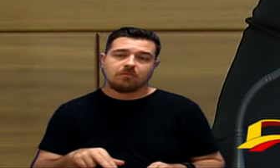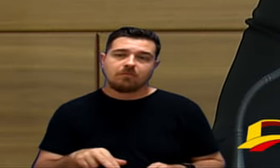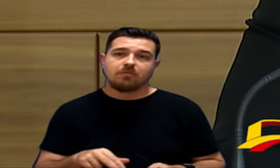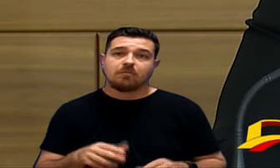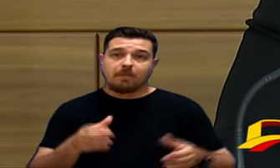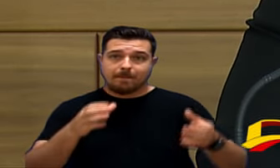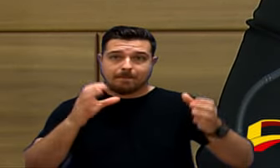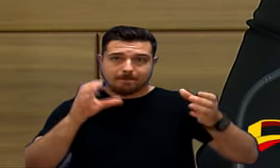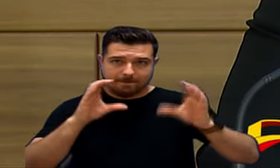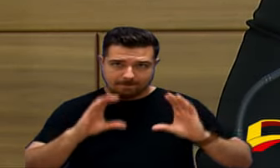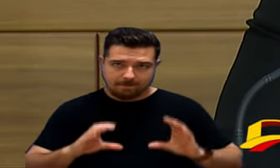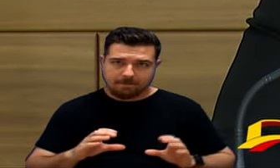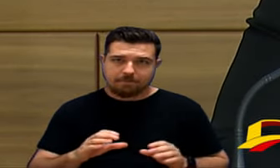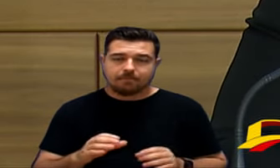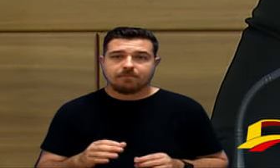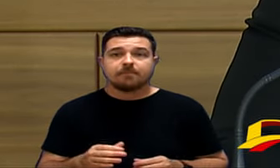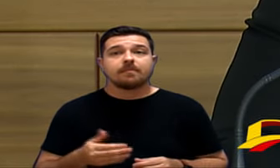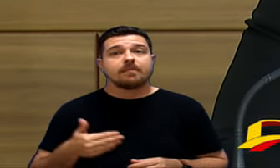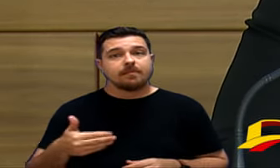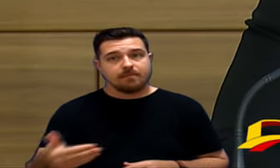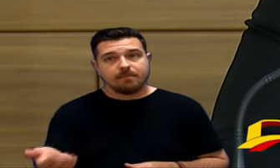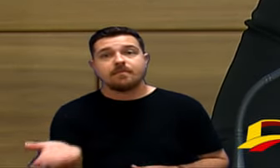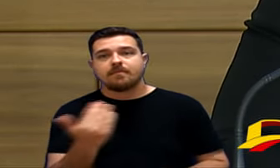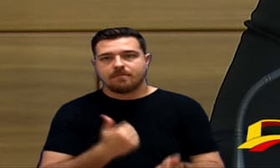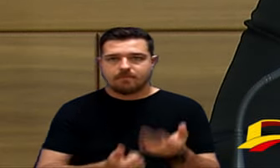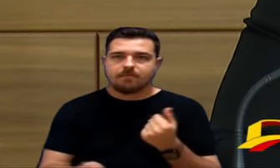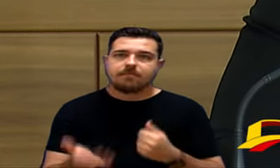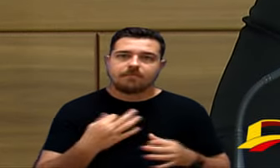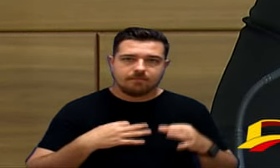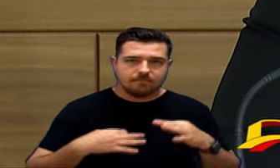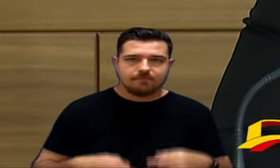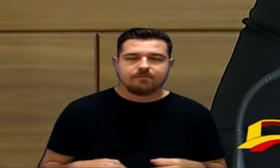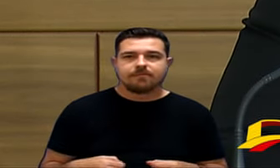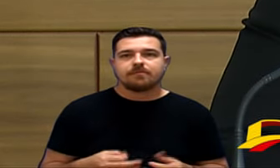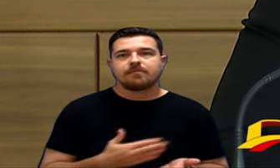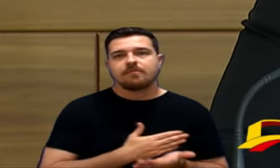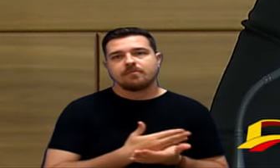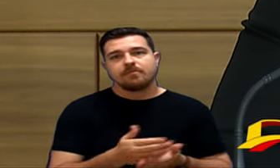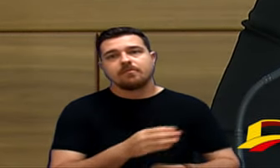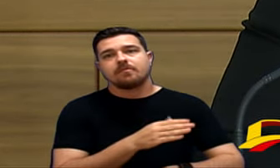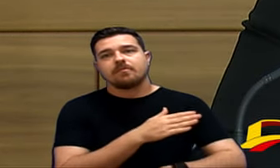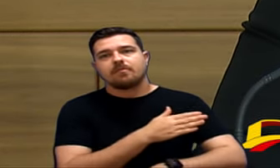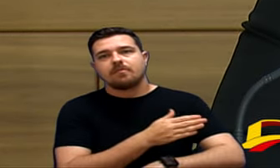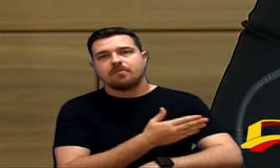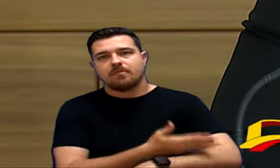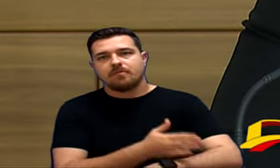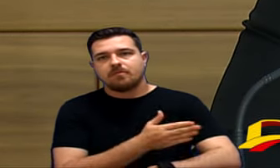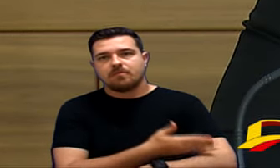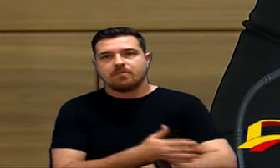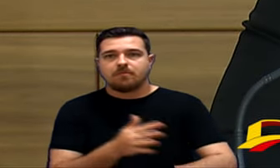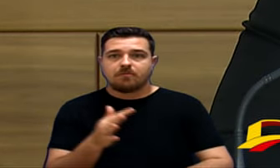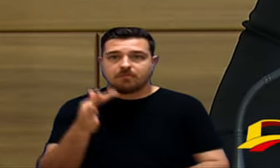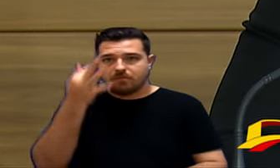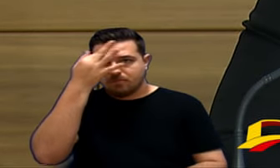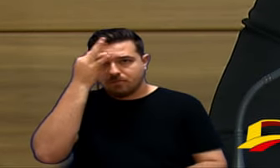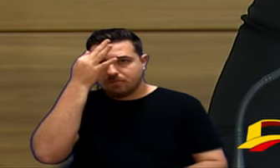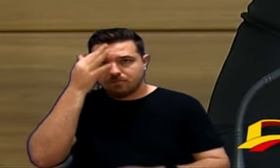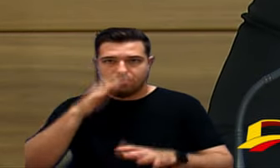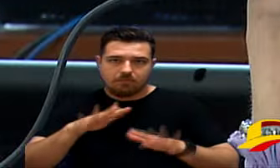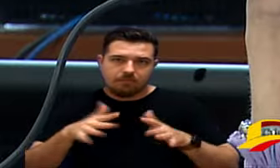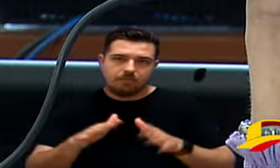concursandos eles estão em vias de serem chamados aí para começar escola acredito que fevereiro mais ou menos